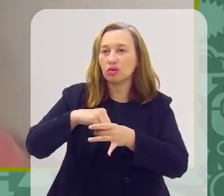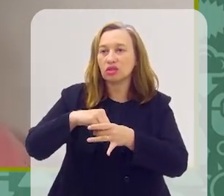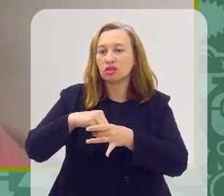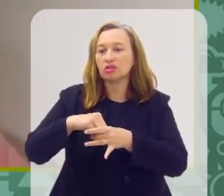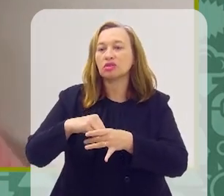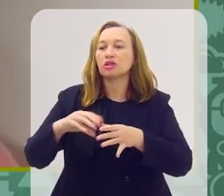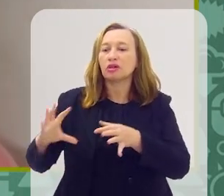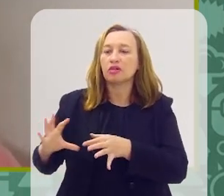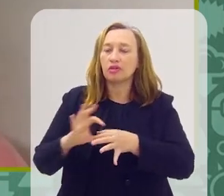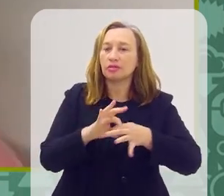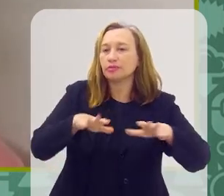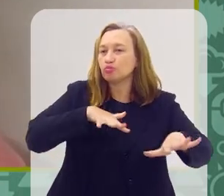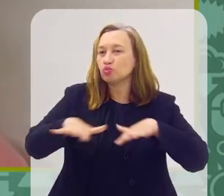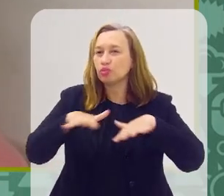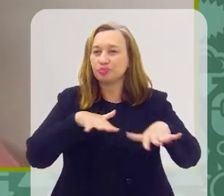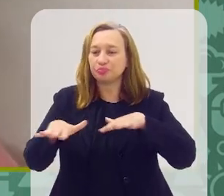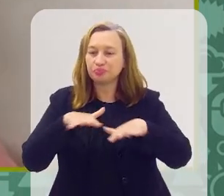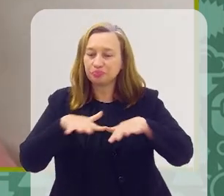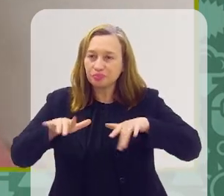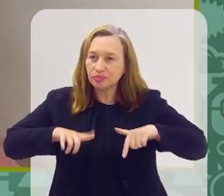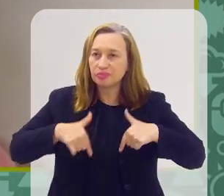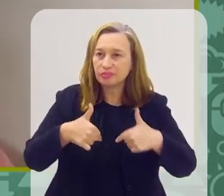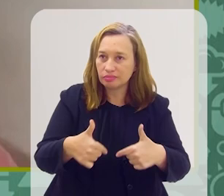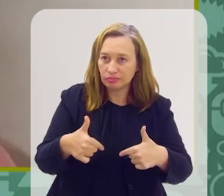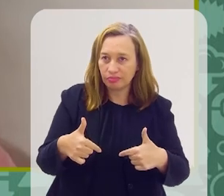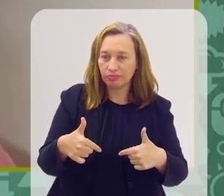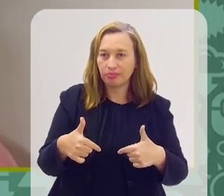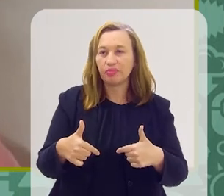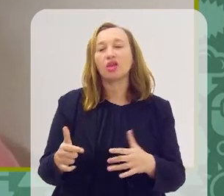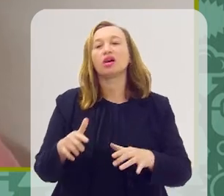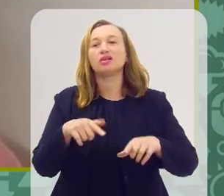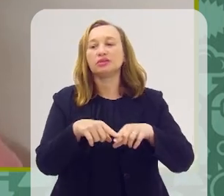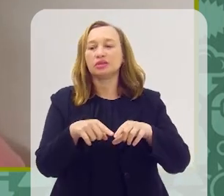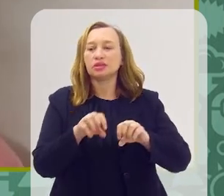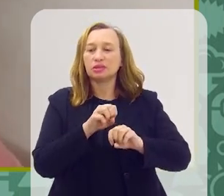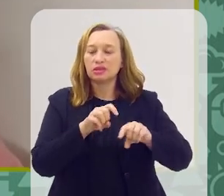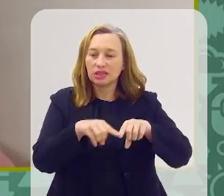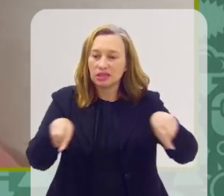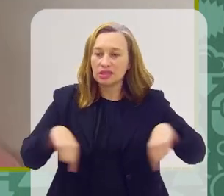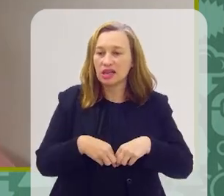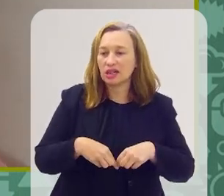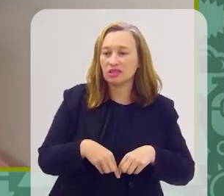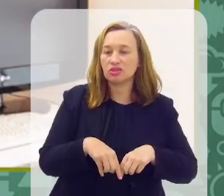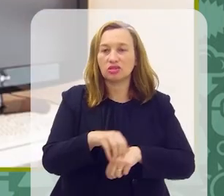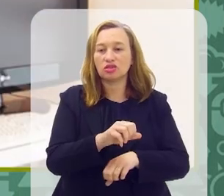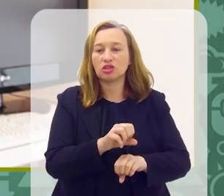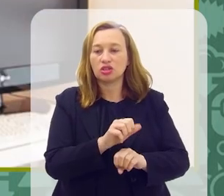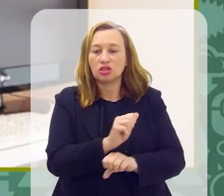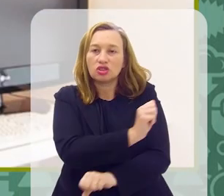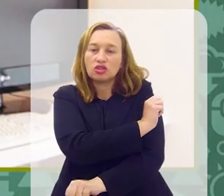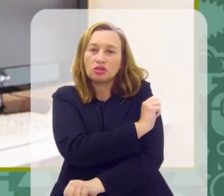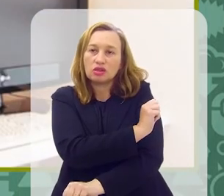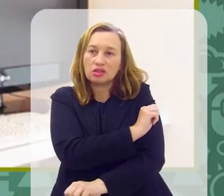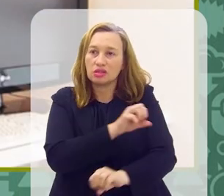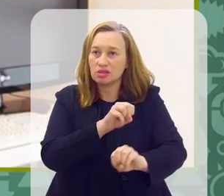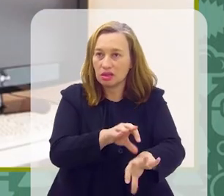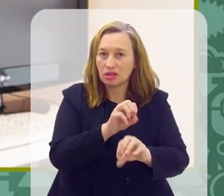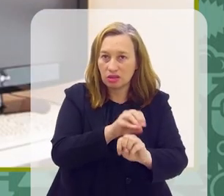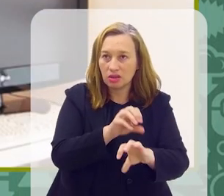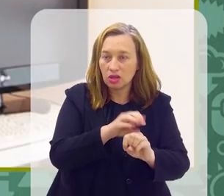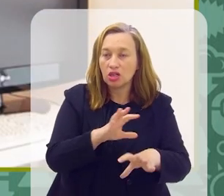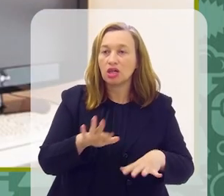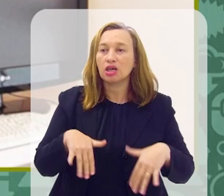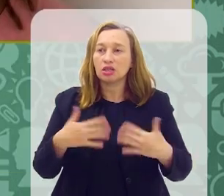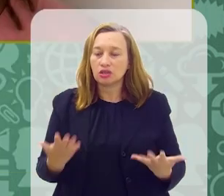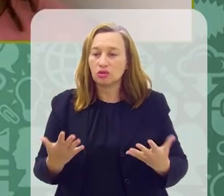da minha movimentação, da minha atuação, da minha performance em sala de aula com os alunos. Então eu levo tudo isso quando eu estou